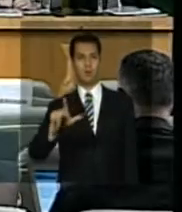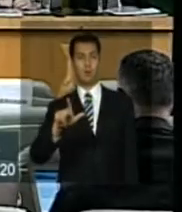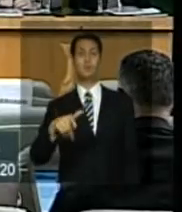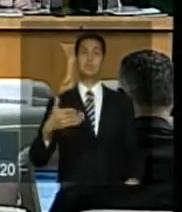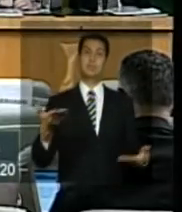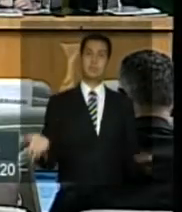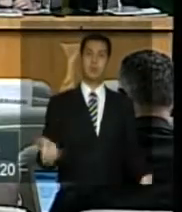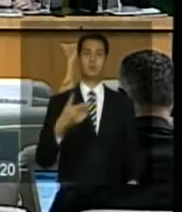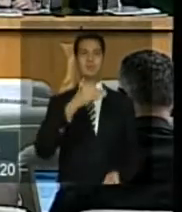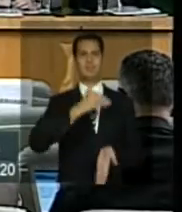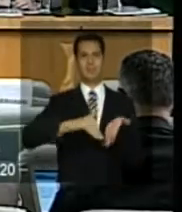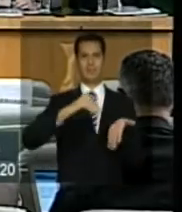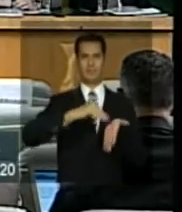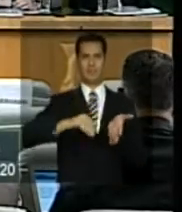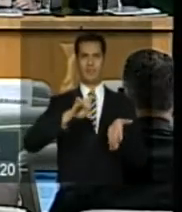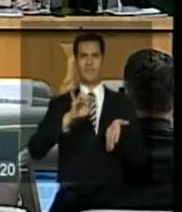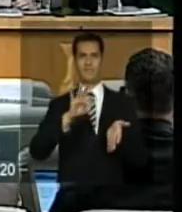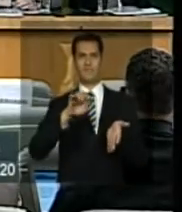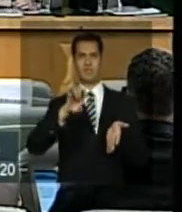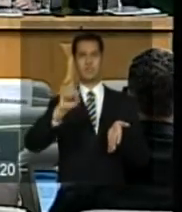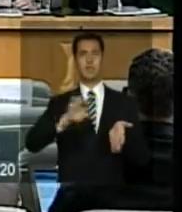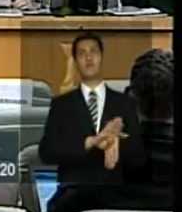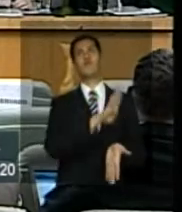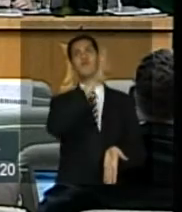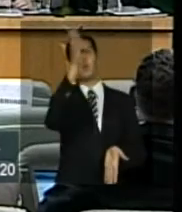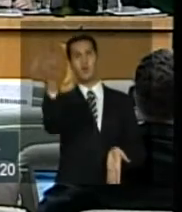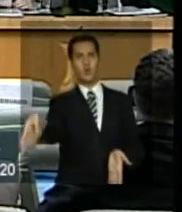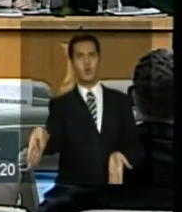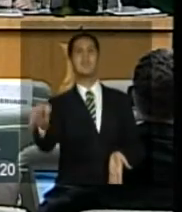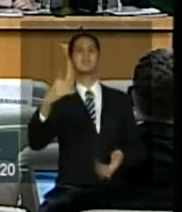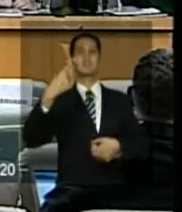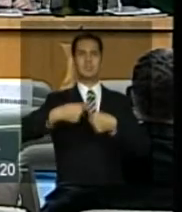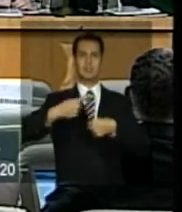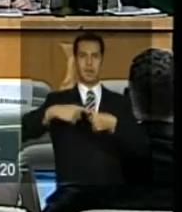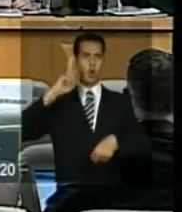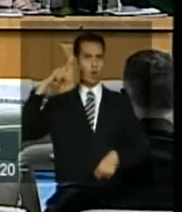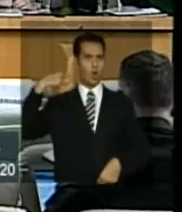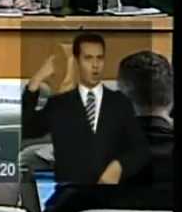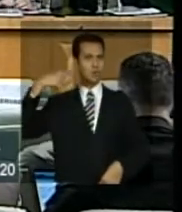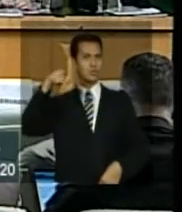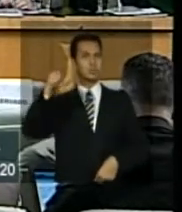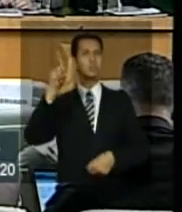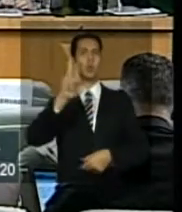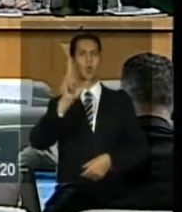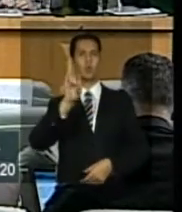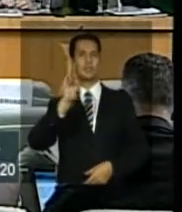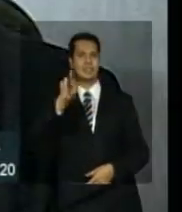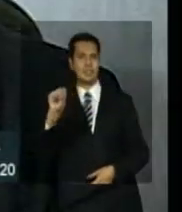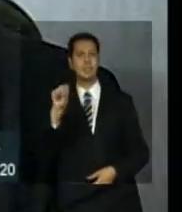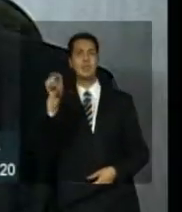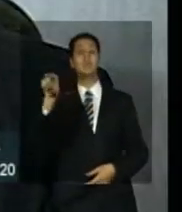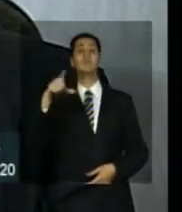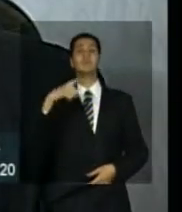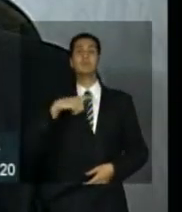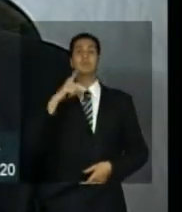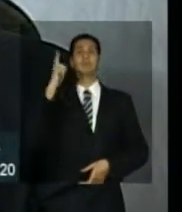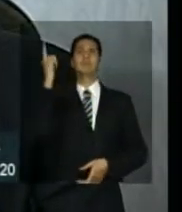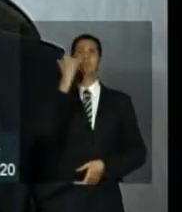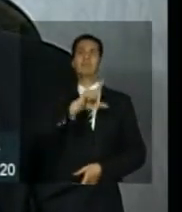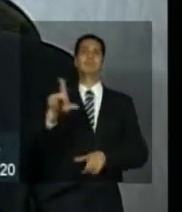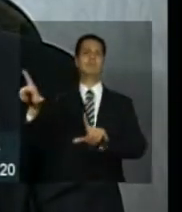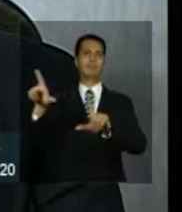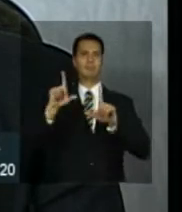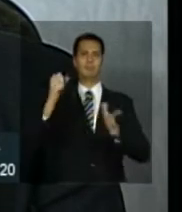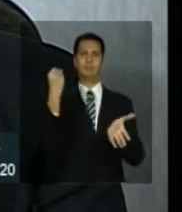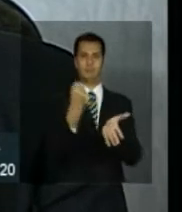recebê-lo o certificado e isso foi o primeiro objetivo alcançado e agora Agora nós estamos a